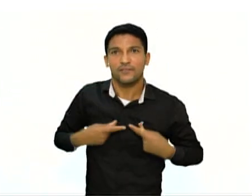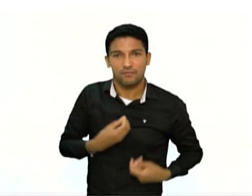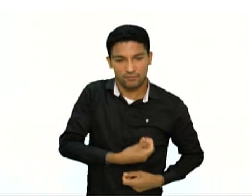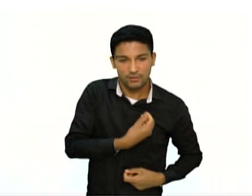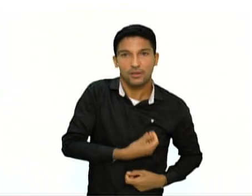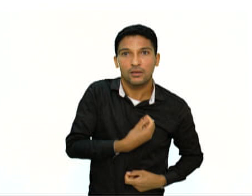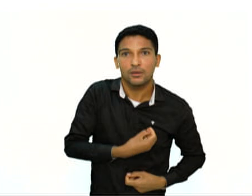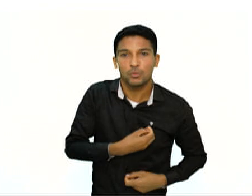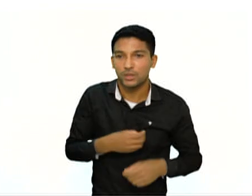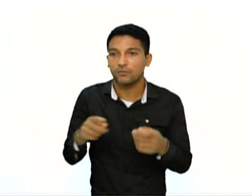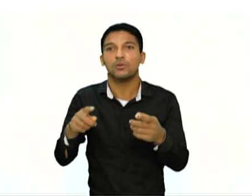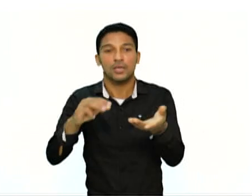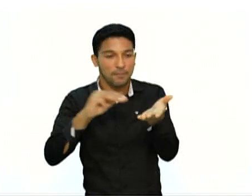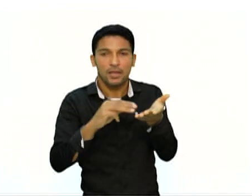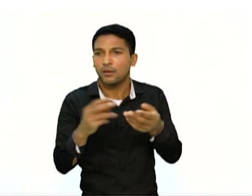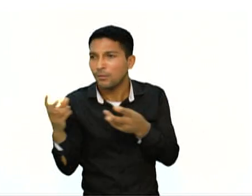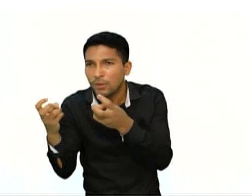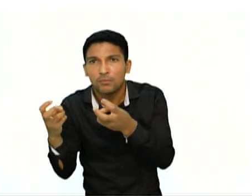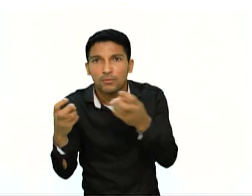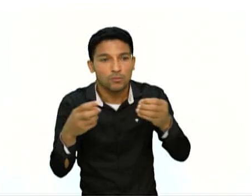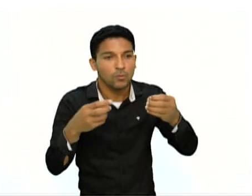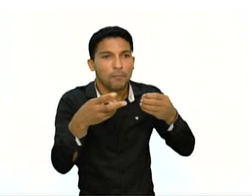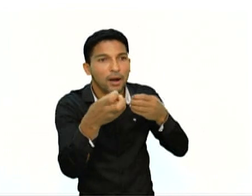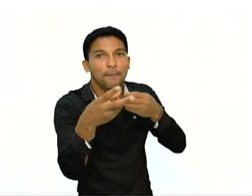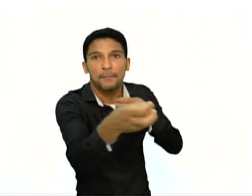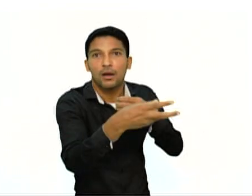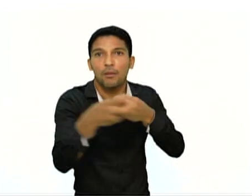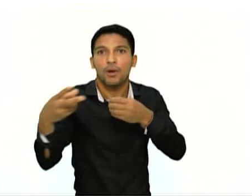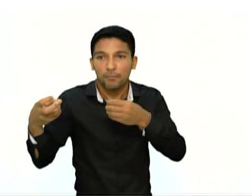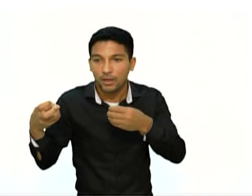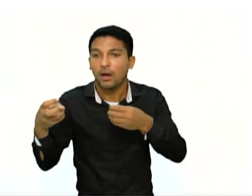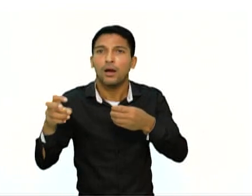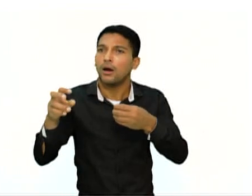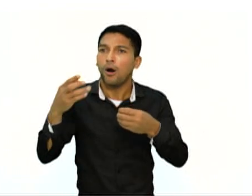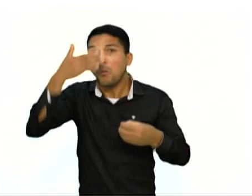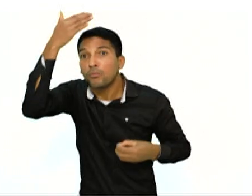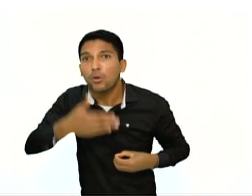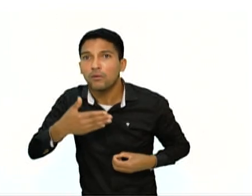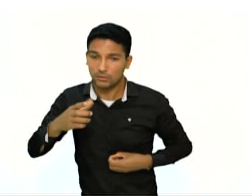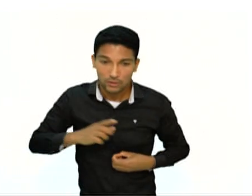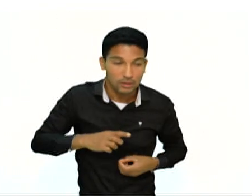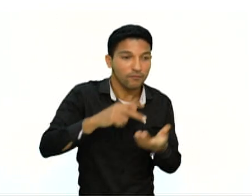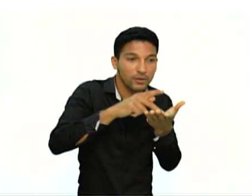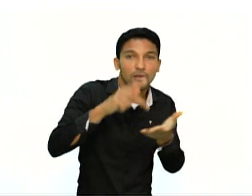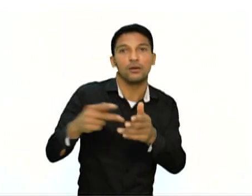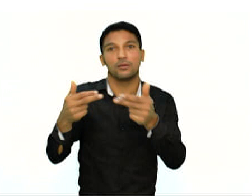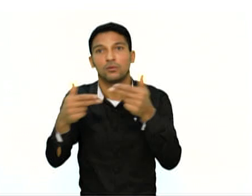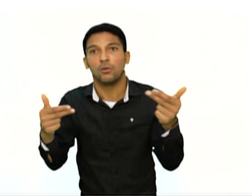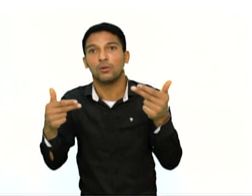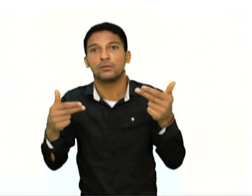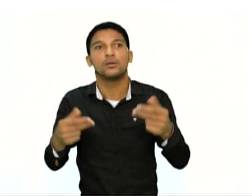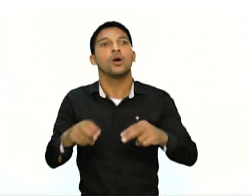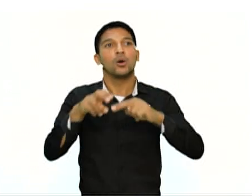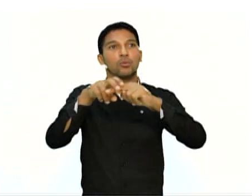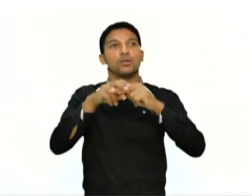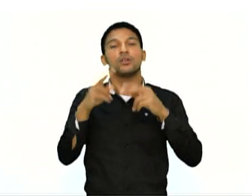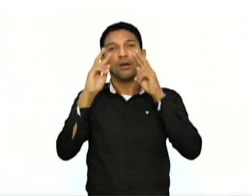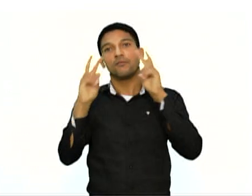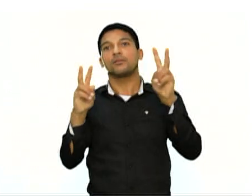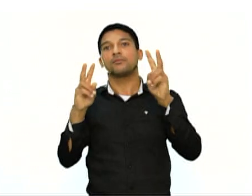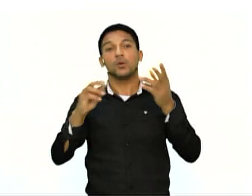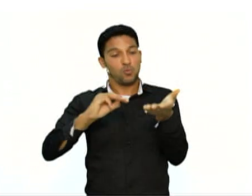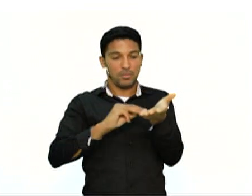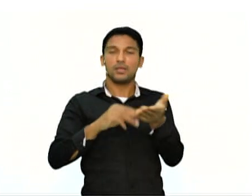que existe sim uma verdade nas coisas. Por isso, repito, método garante conhecimento das coisas